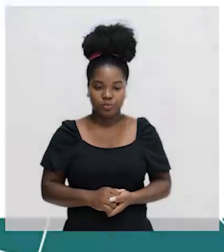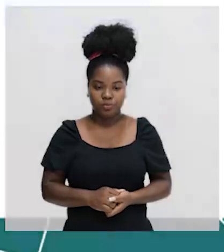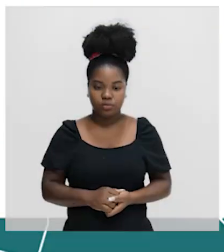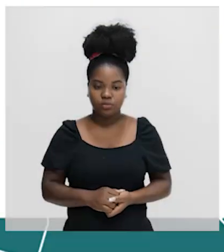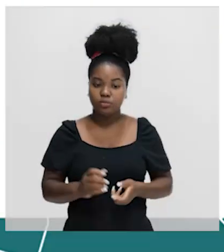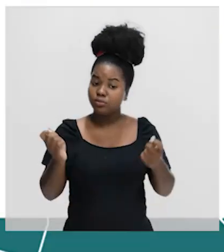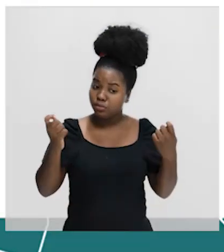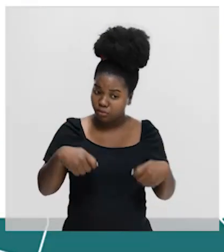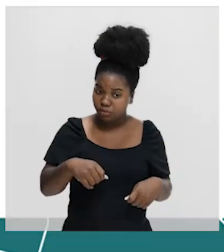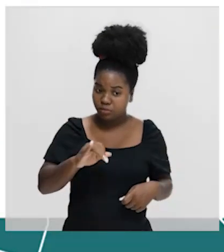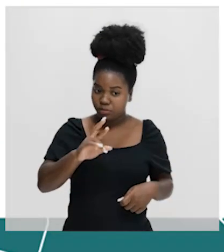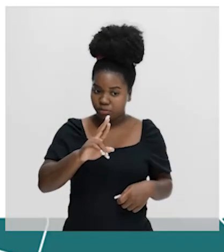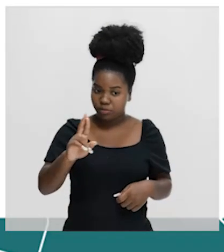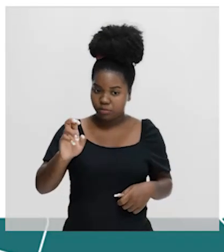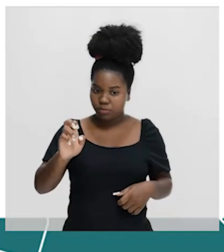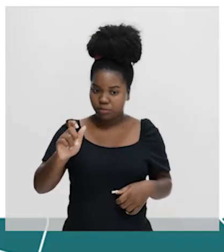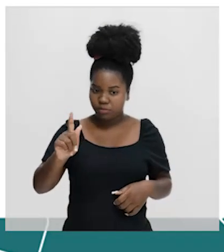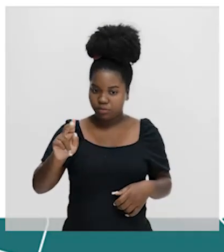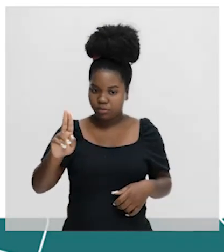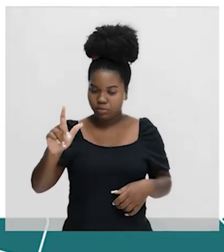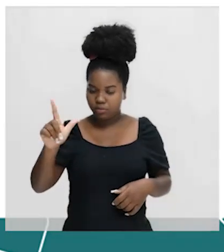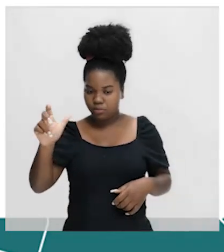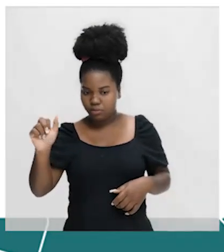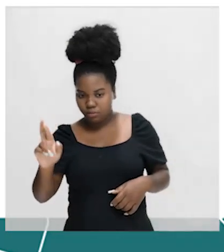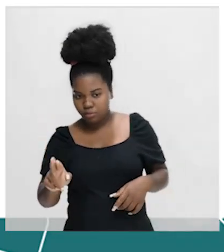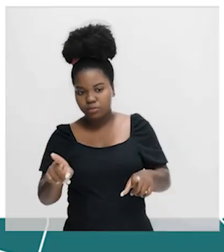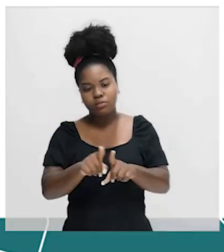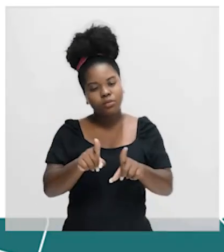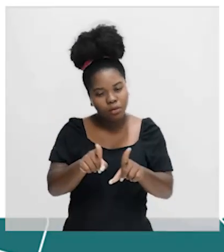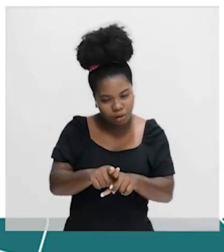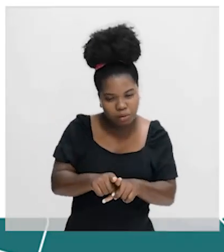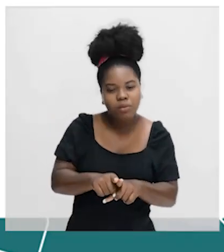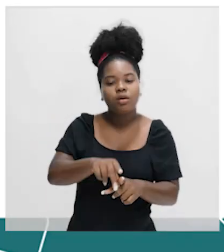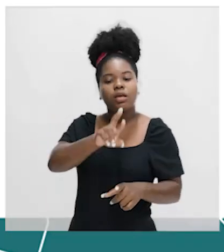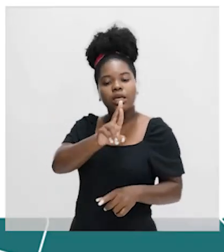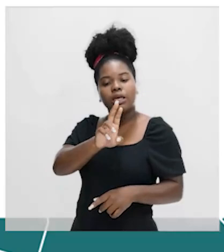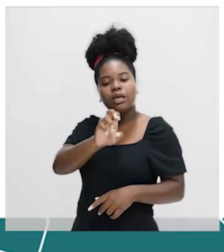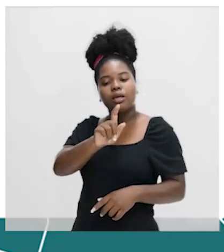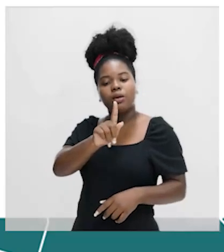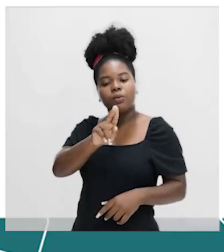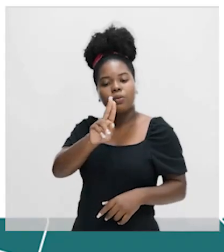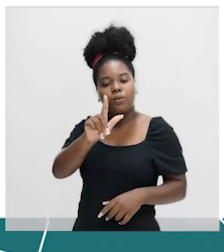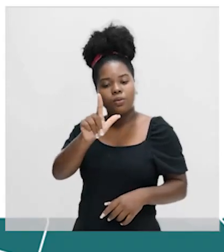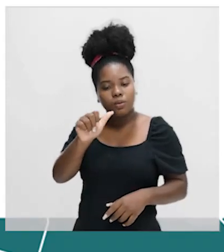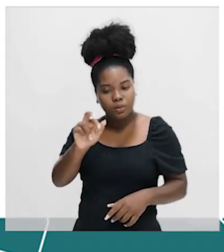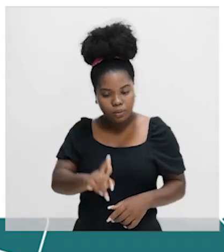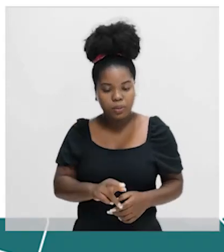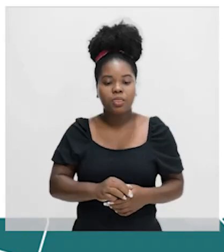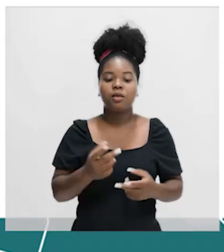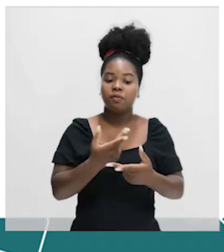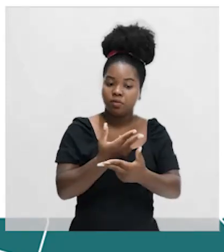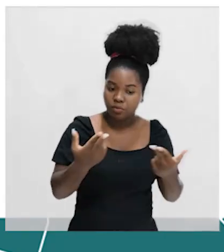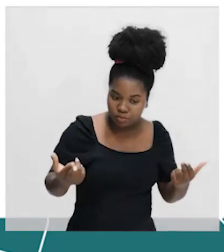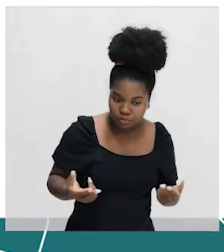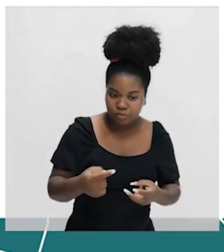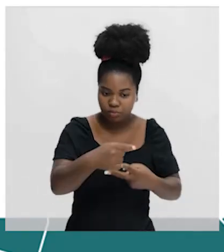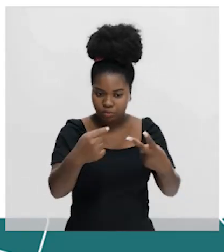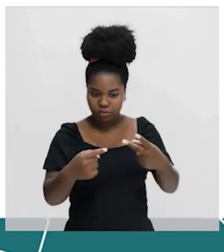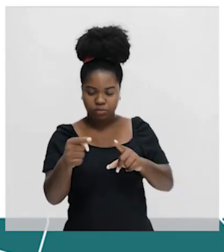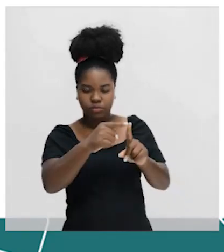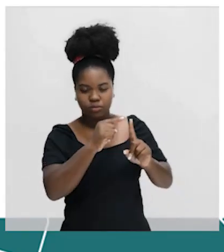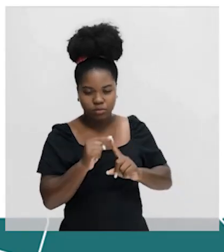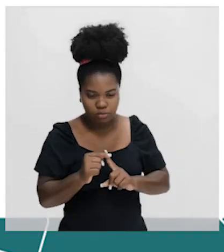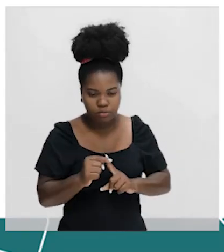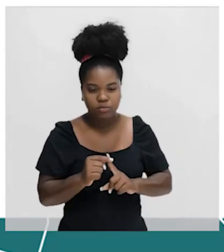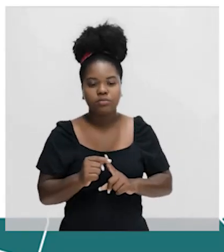ser irregular ou também regular. Muitos verbos apresentam duas formas de particípio, ou podemos